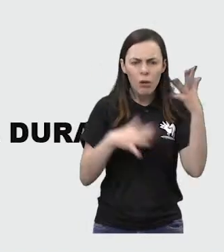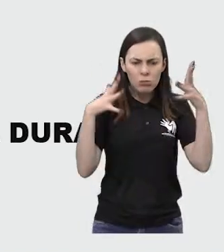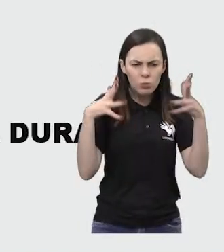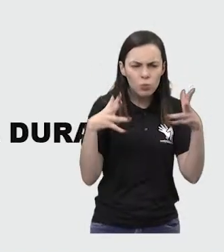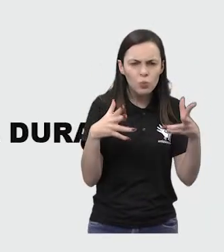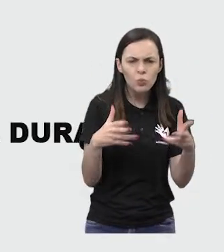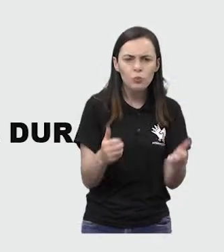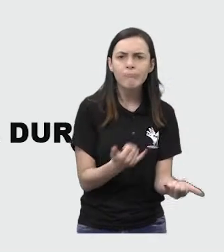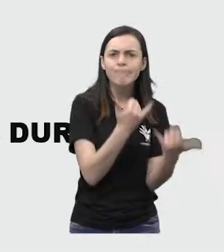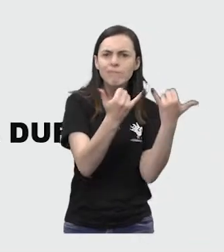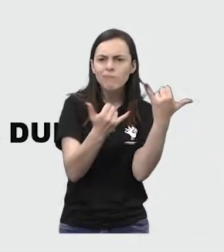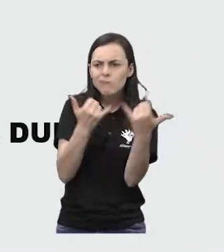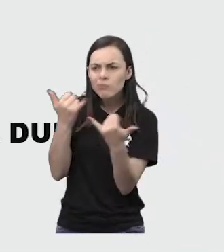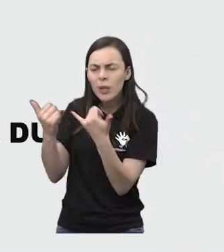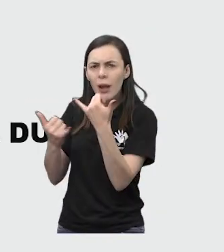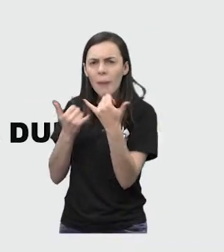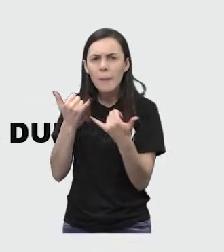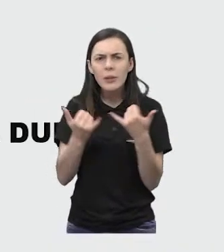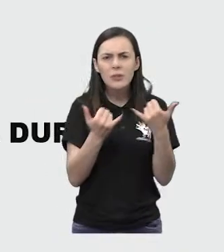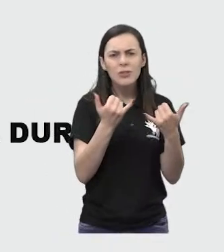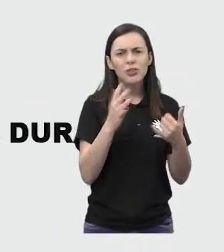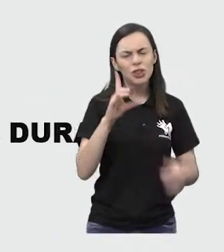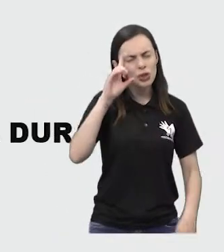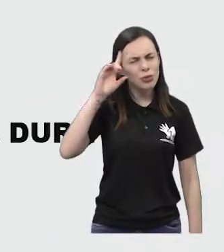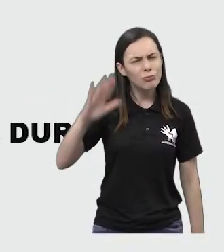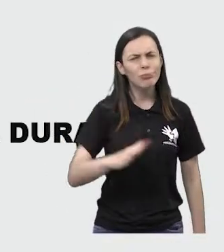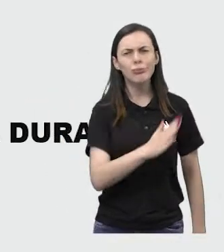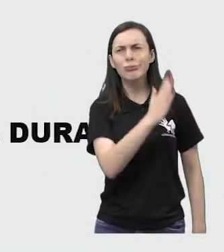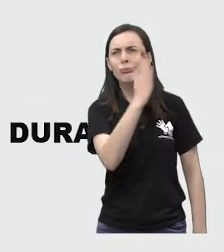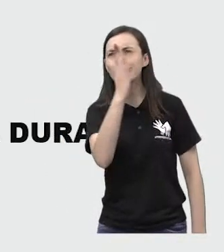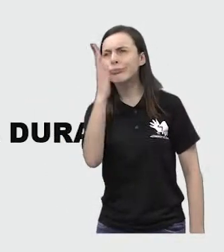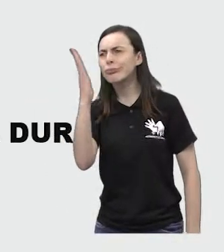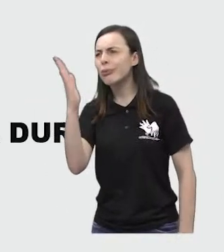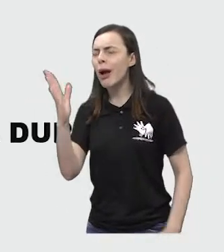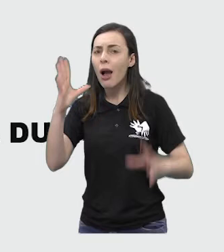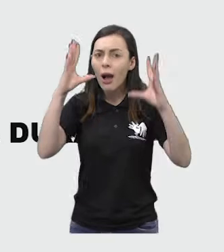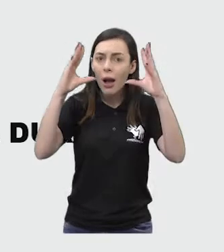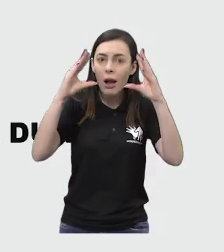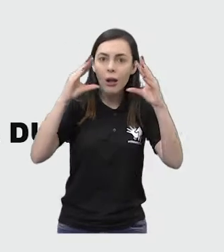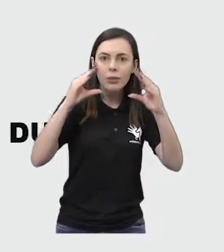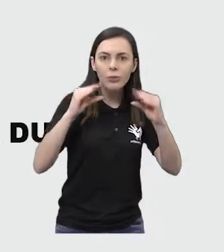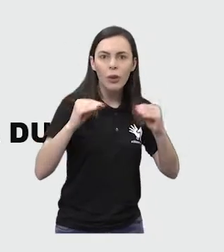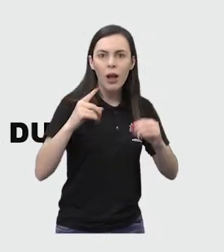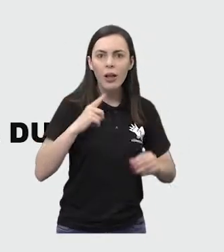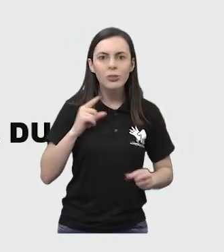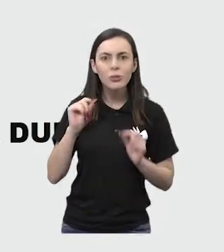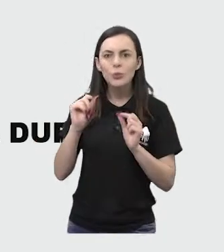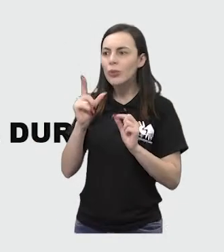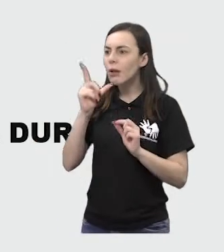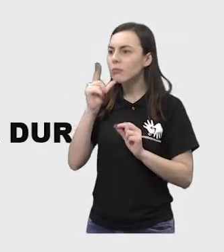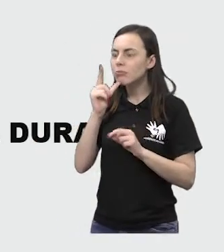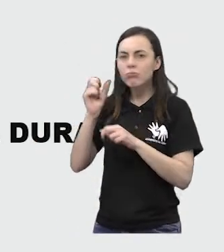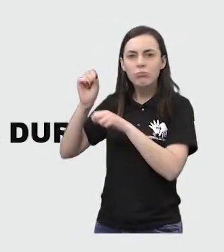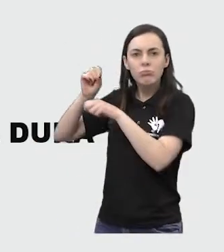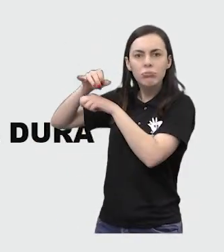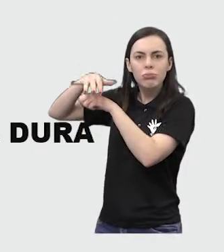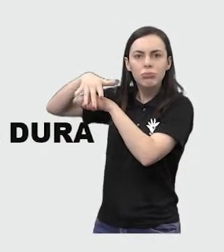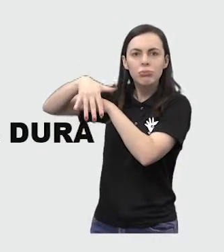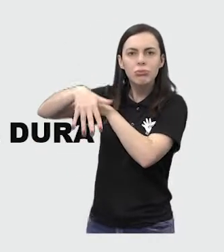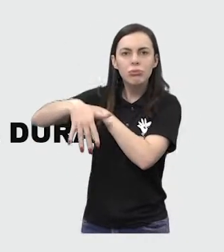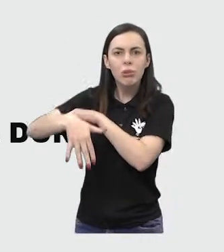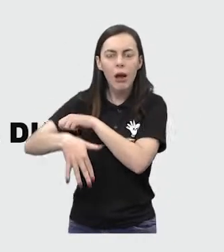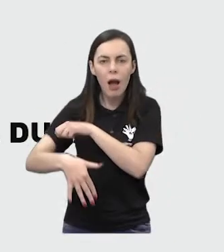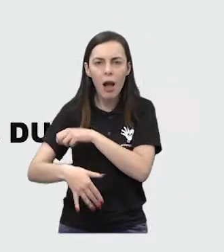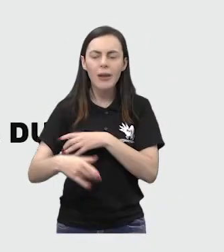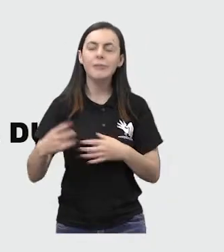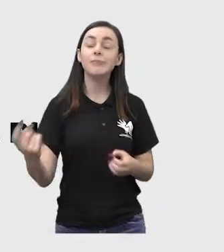brincavam Alegremente o dia já estava anoitecendo quando encontraram uma linda Cachoeira